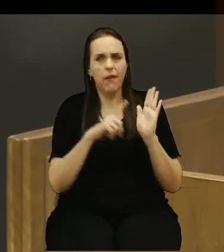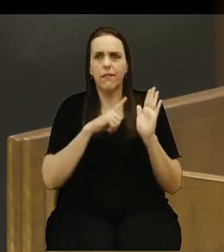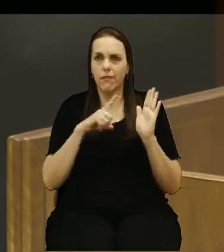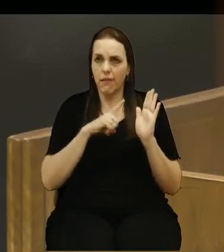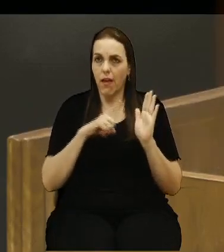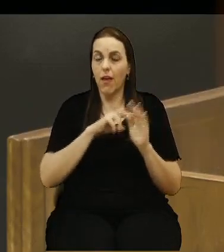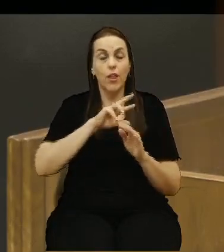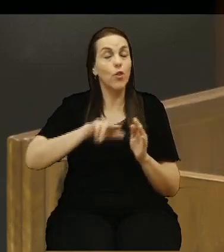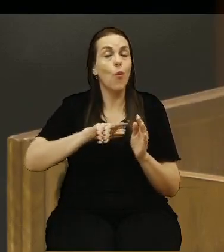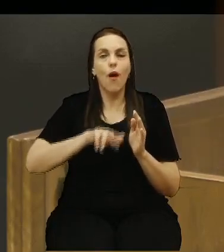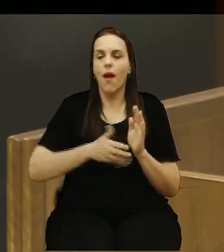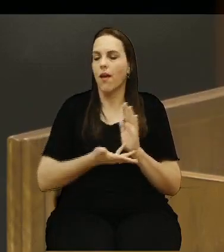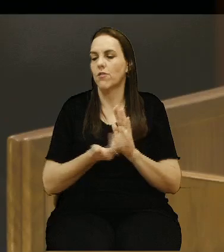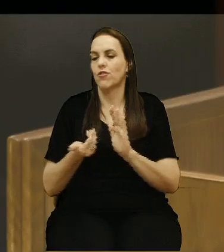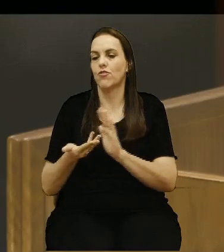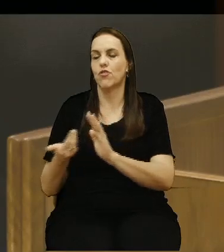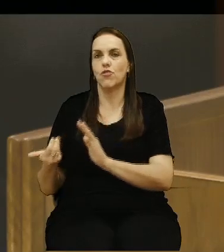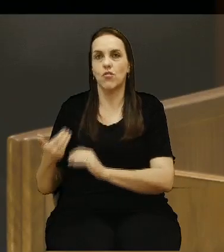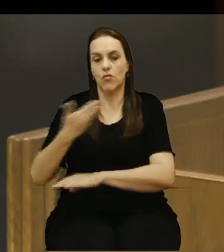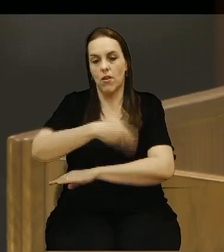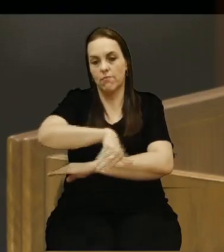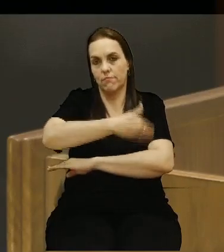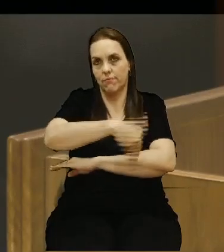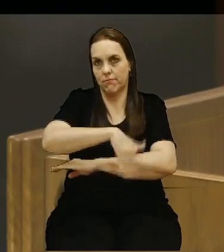os animais de via pública.